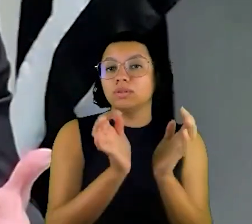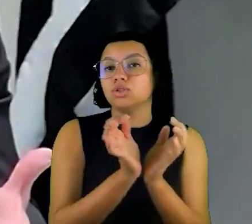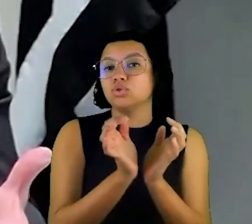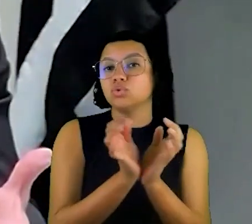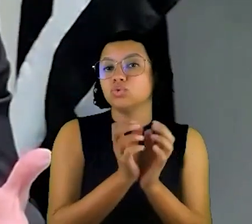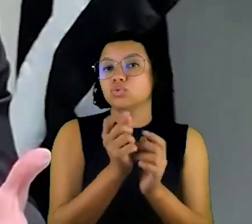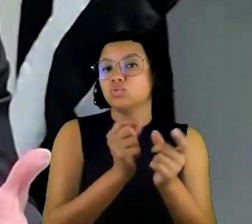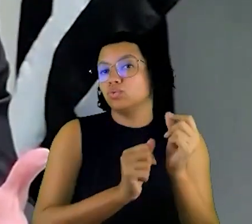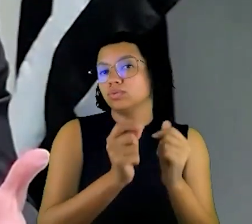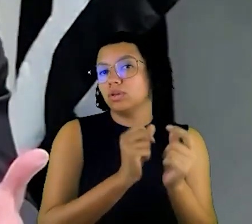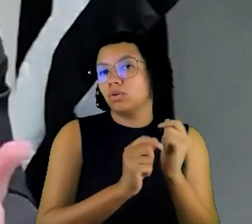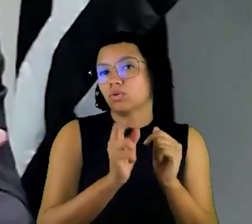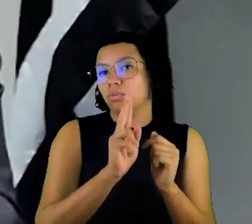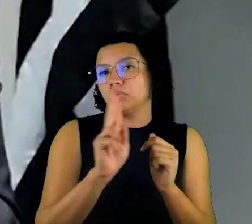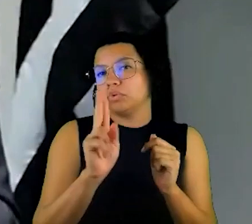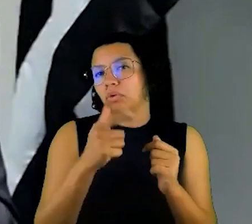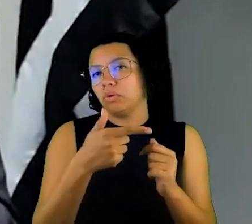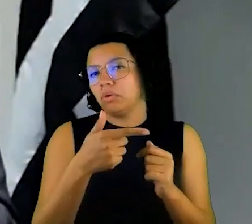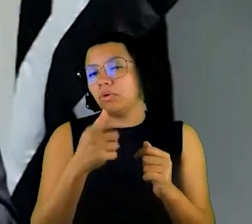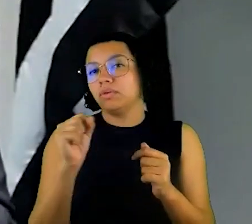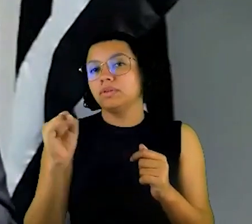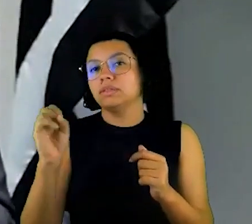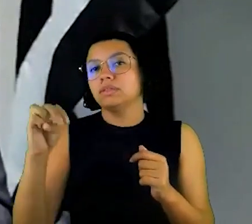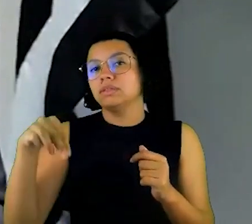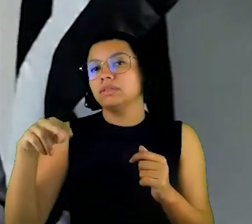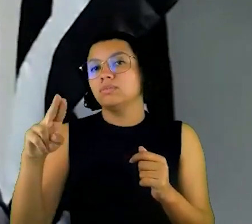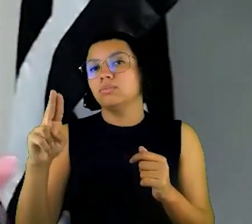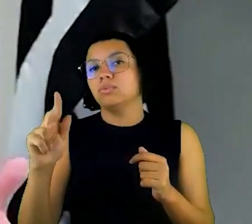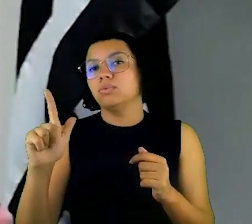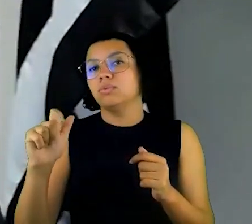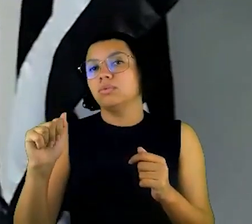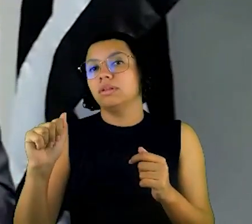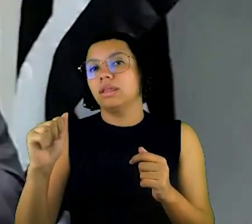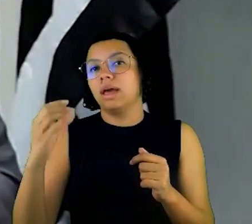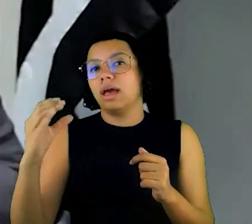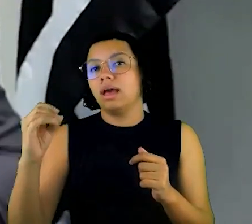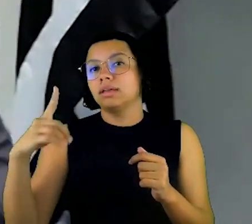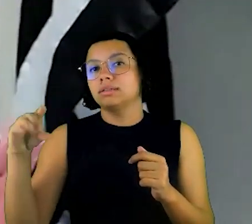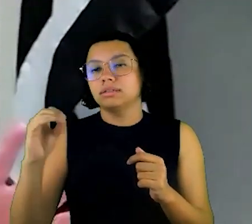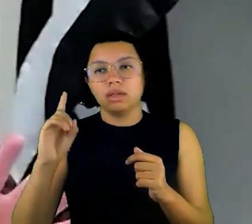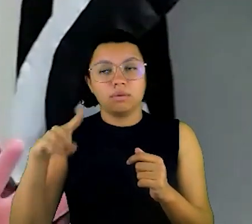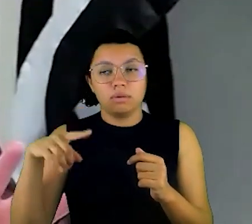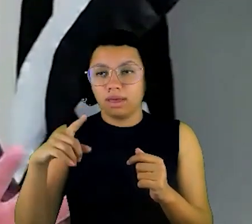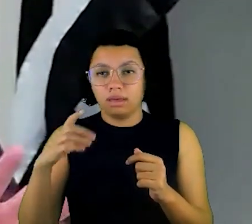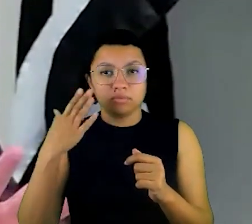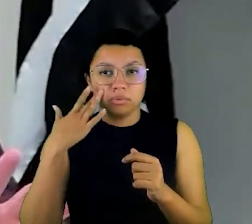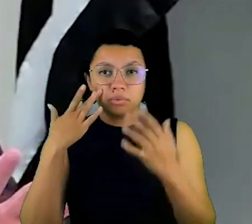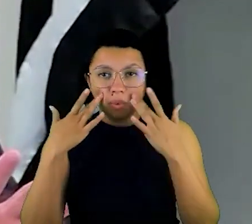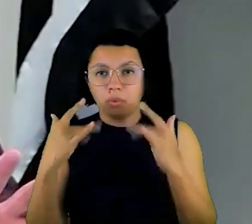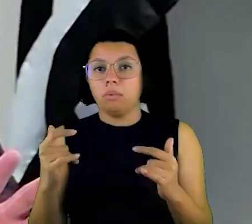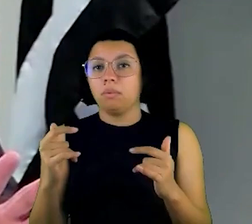grupos econômicos. Simulação é a hipótese mais comum,